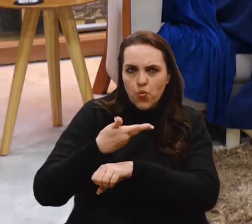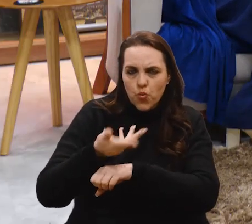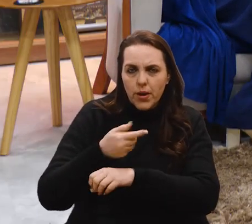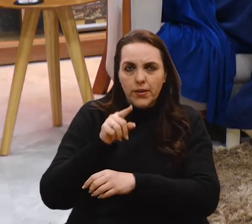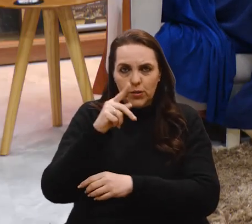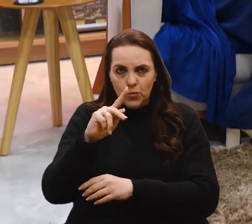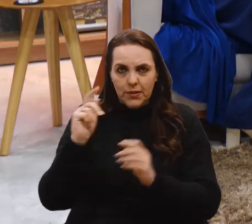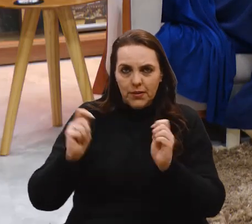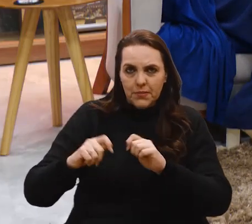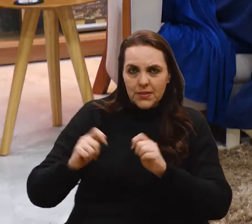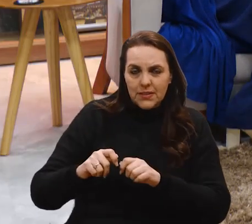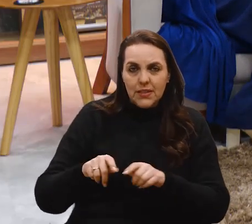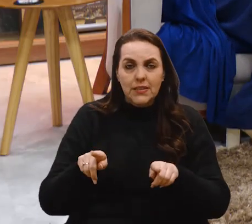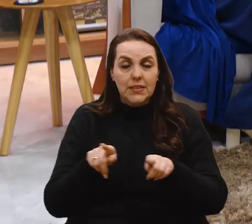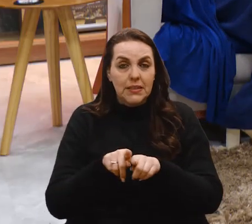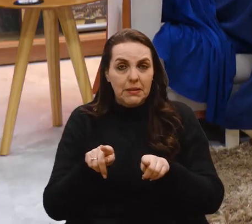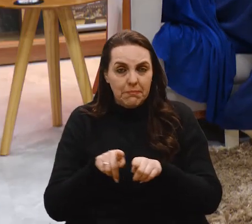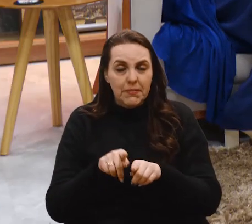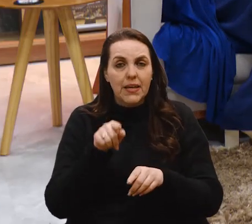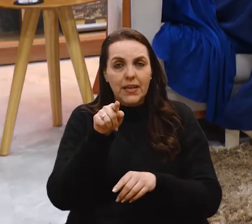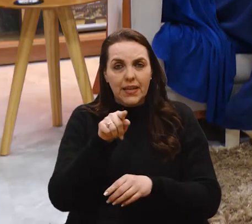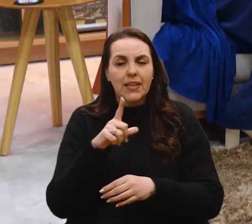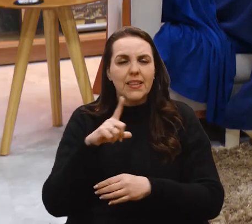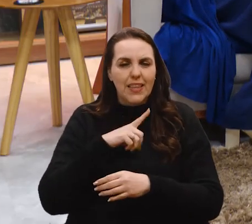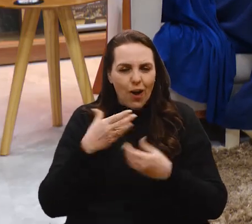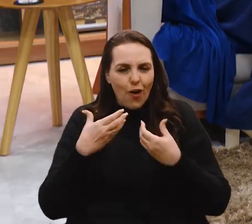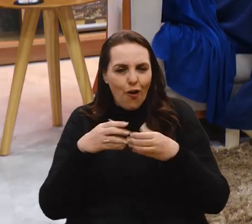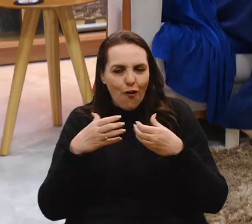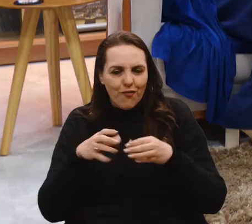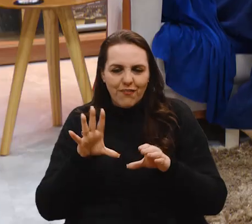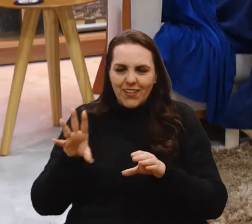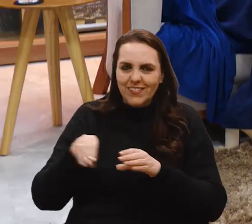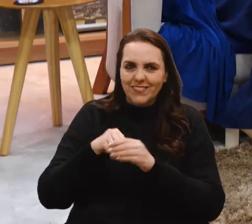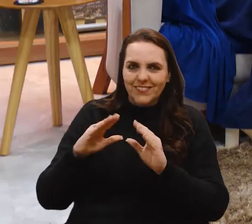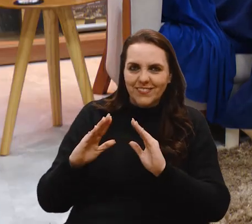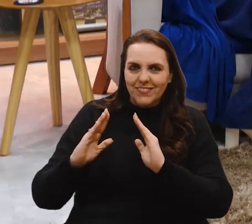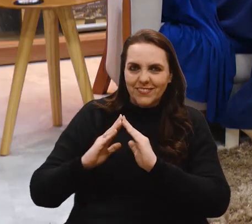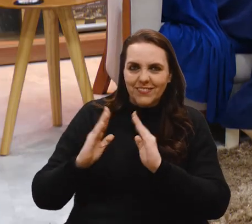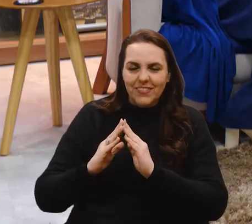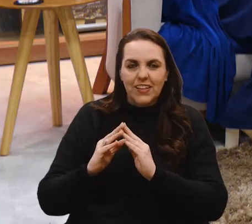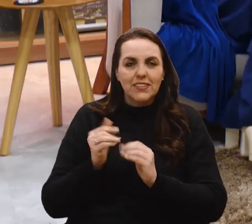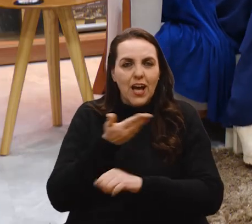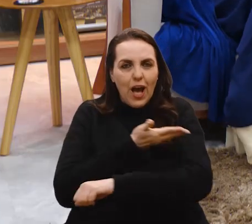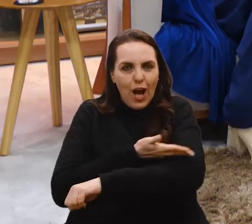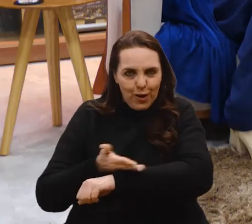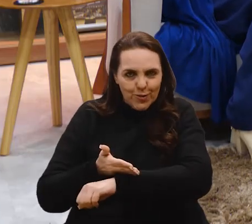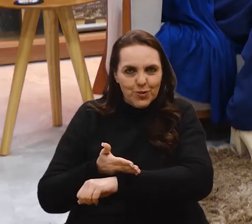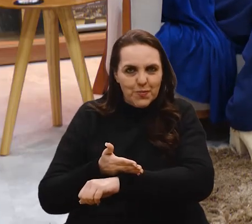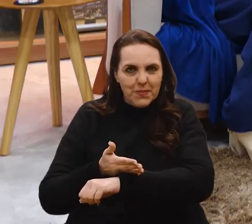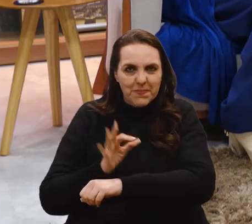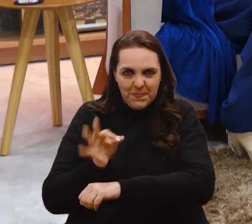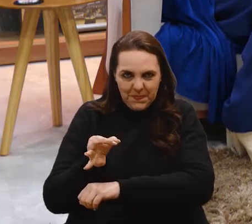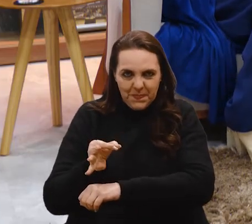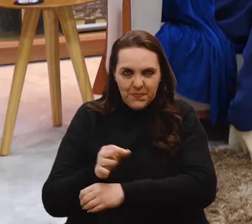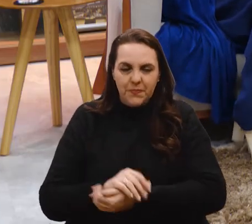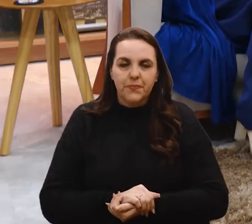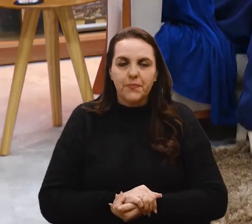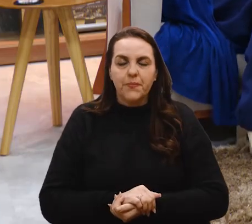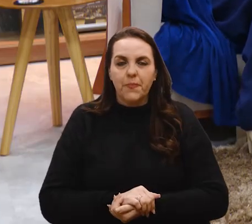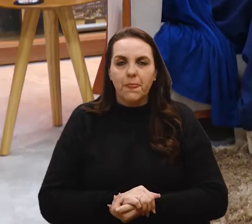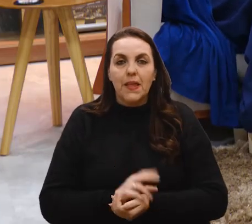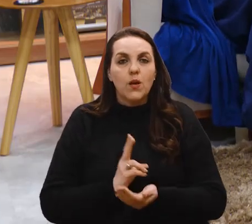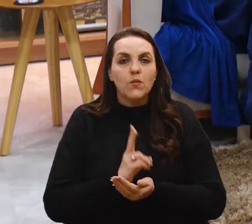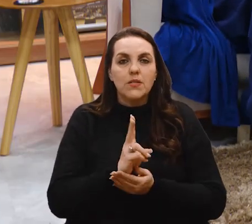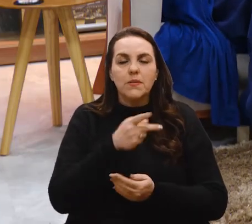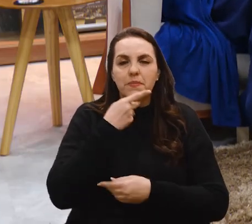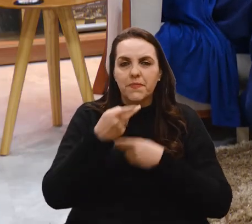aprendizagem acelerada, tem esse convívio em casa com os outros, acostuma. O que eu digo sempre,